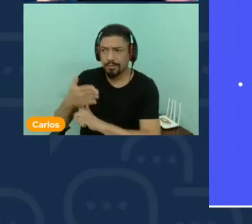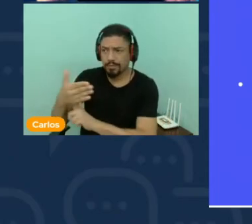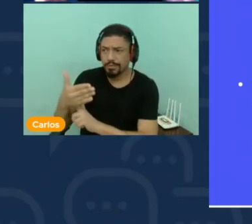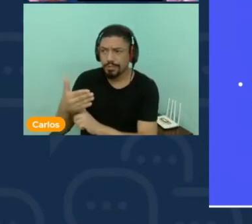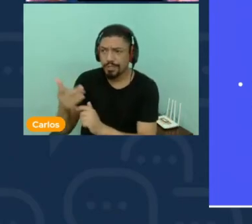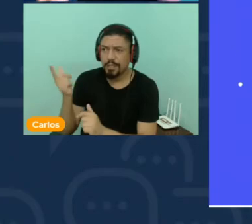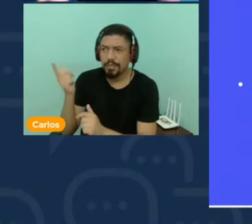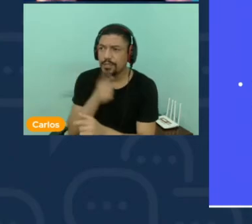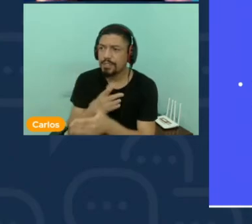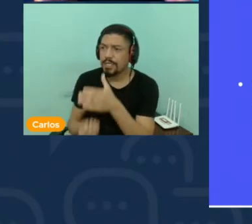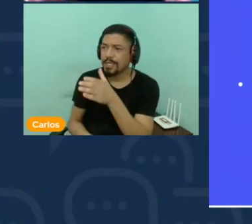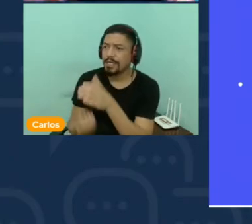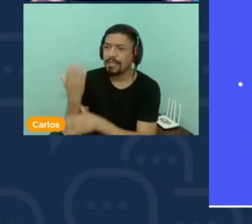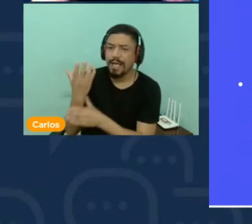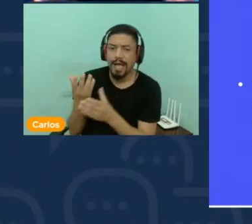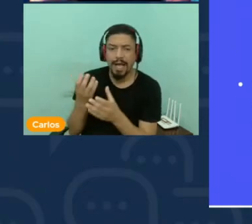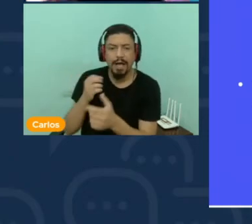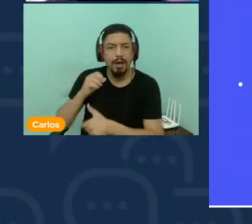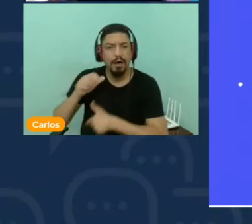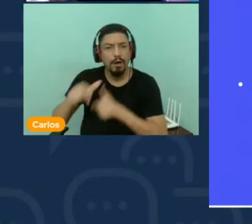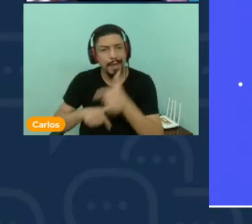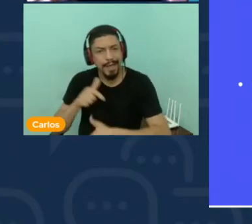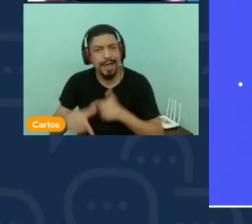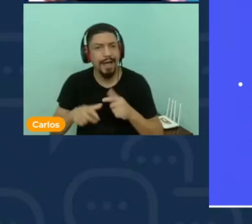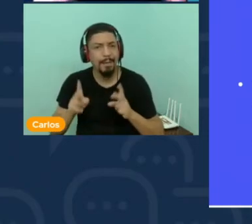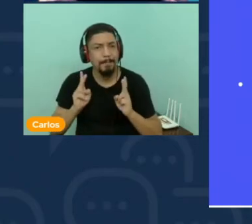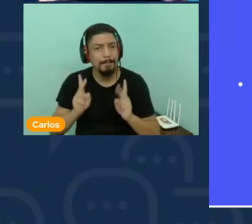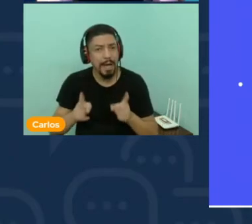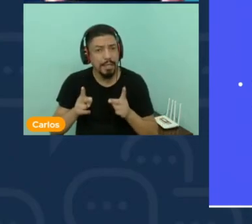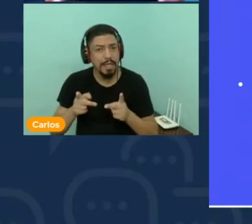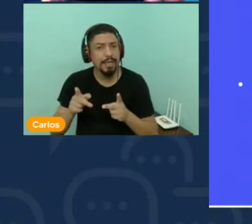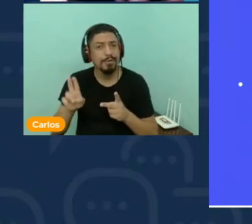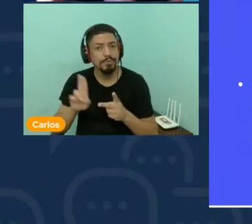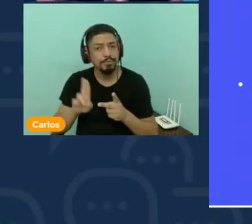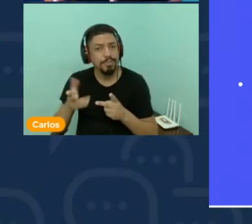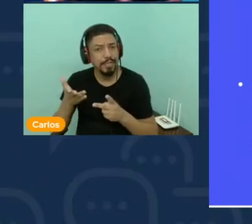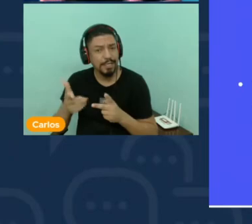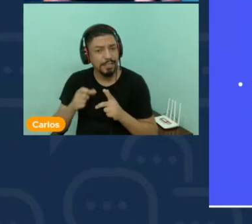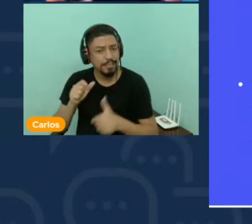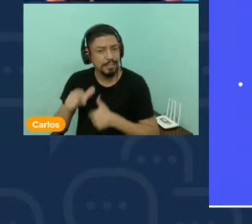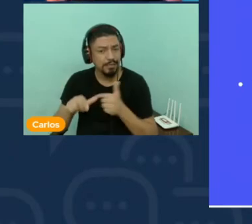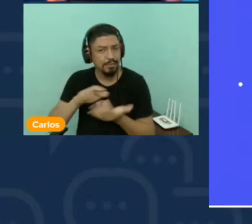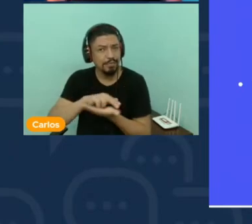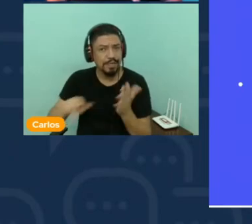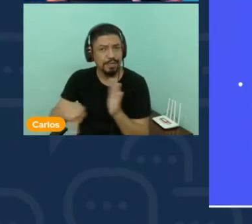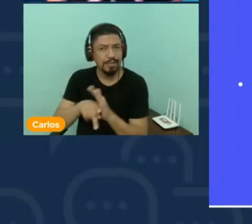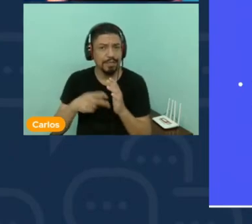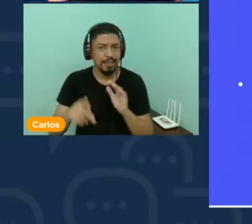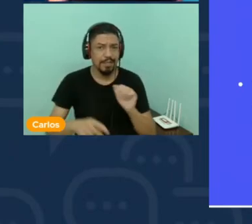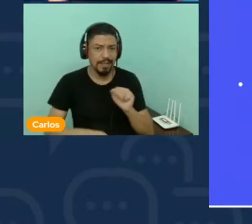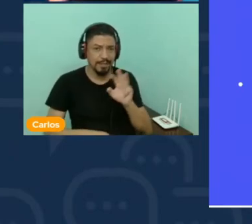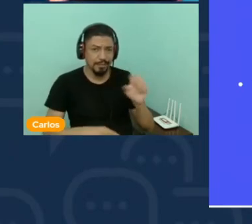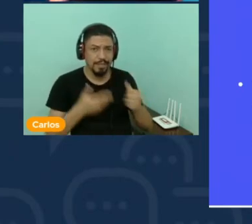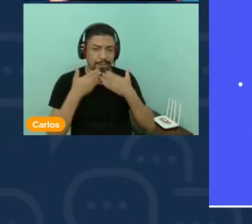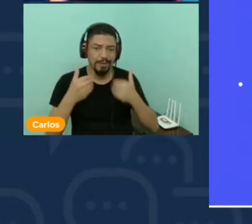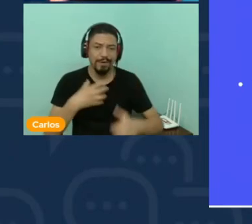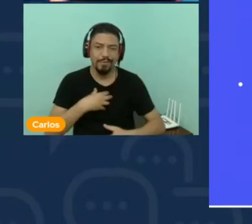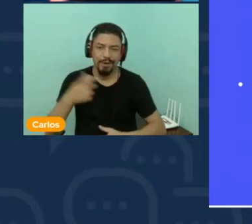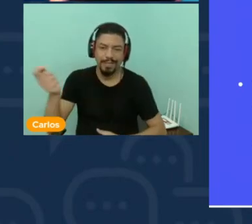a criar, operar, manter e utilizar os serviços da AWS da melhor